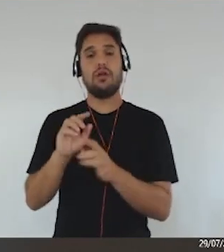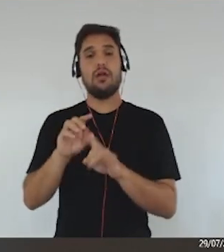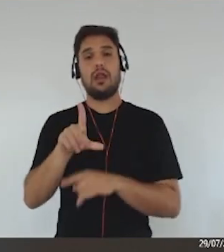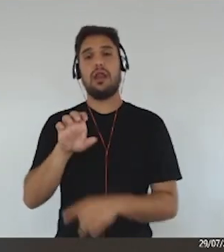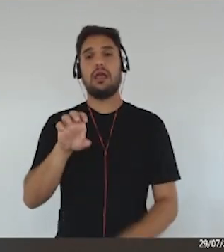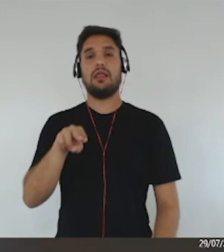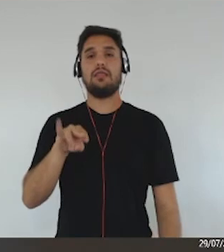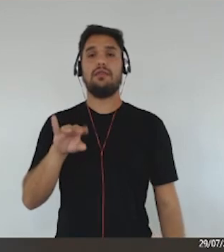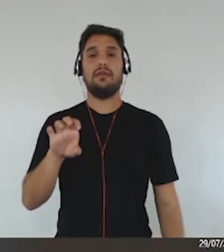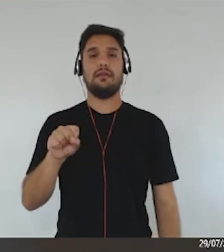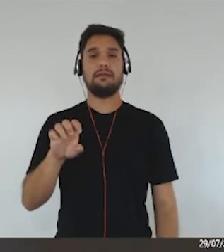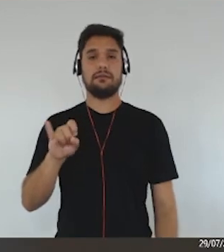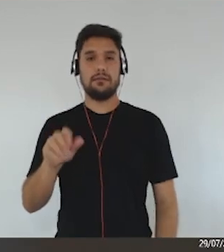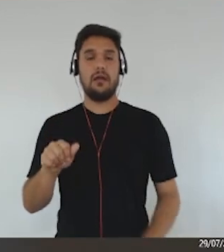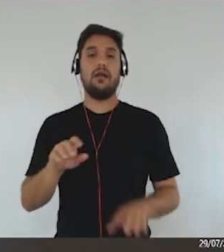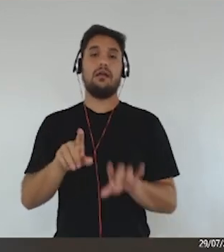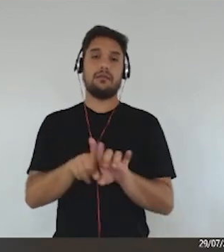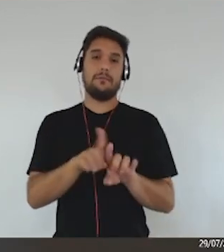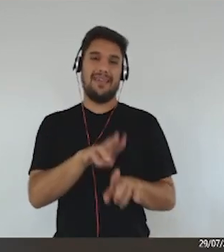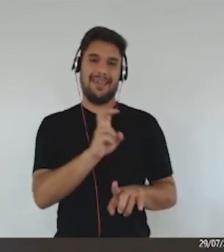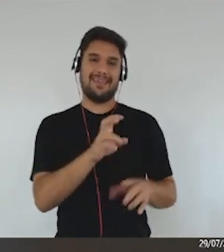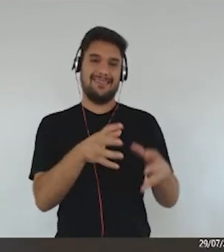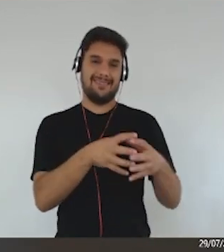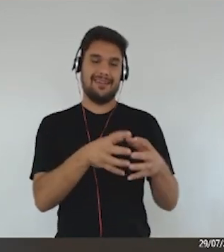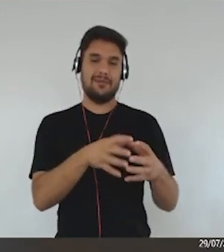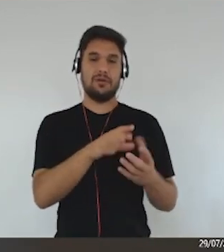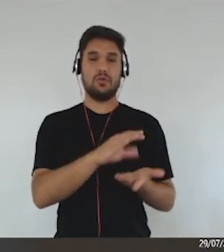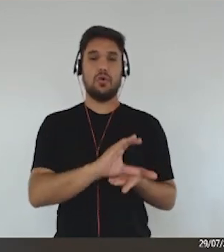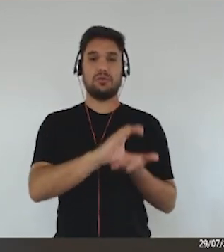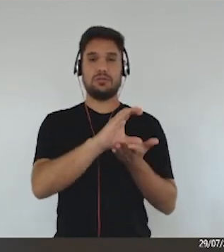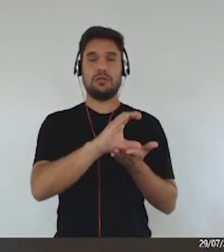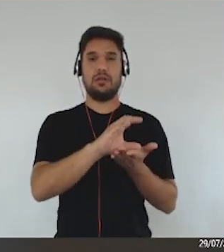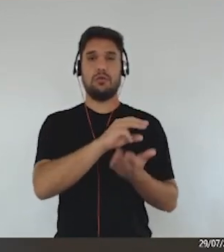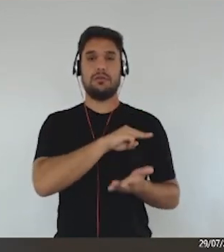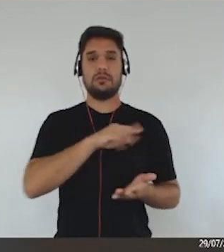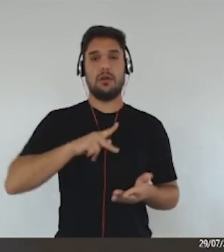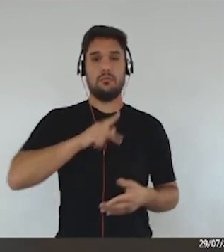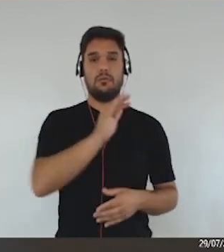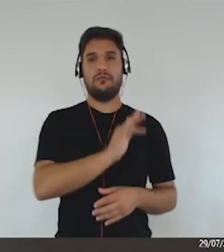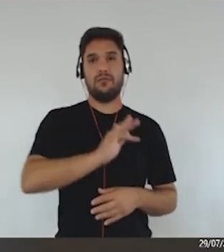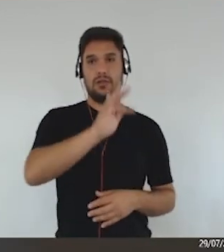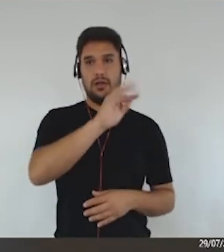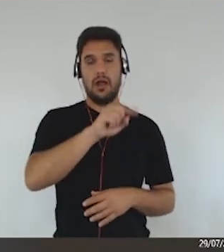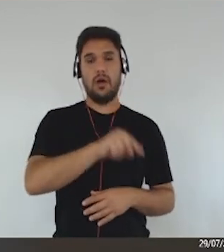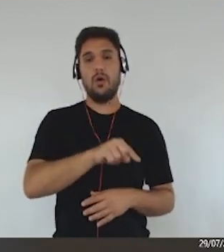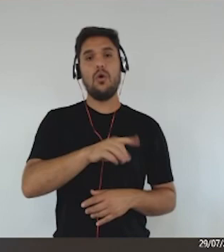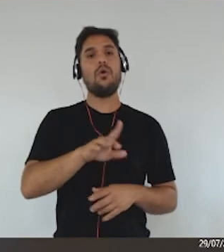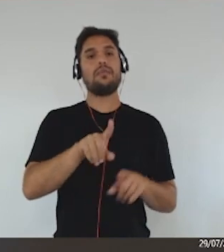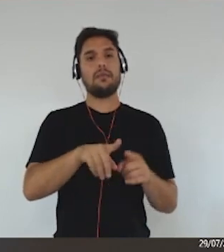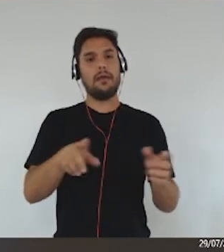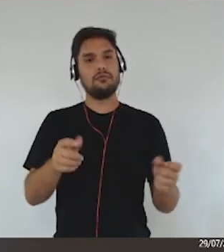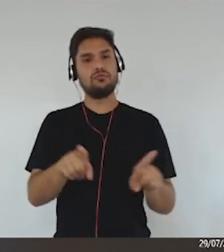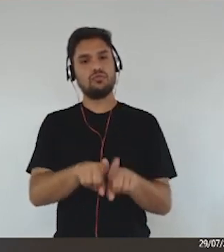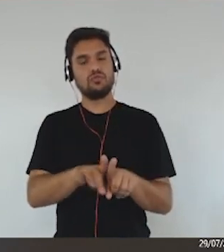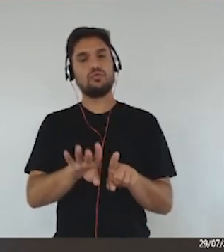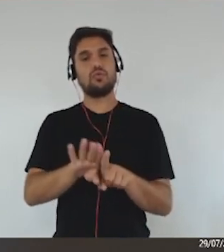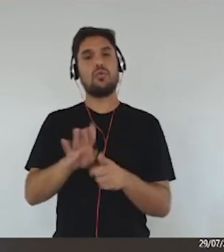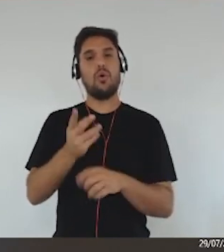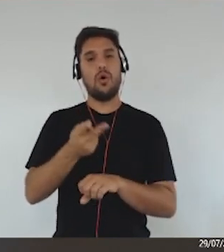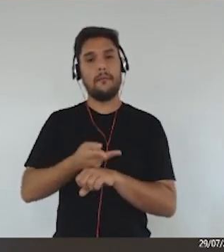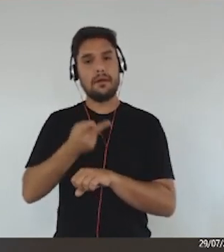da nova orientação da 5ª Câmara do Conselho Superior do Ministério Público Federal, de repente conjugada com a colaboração